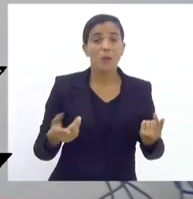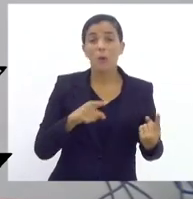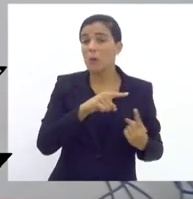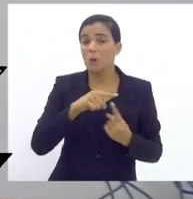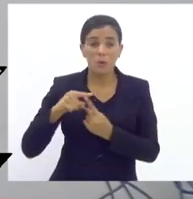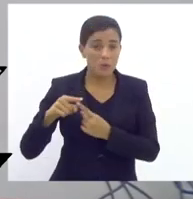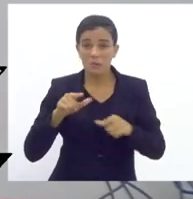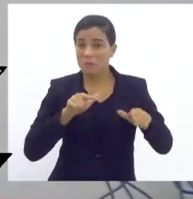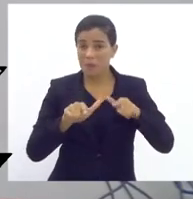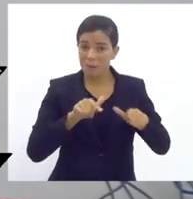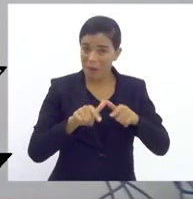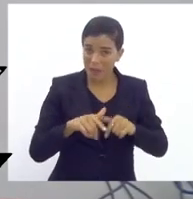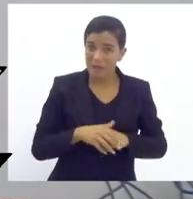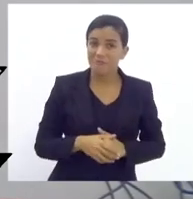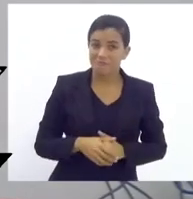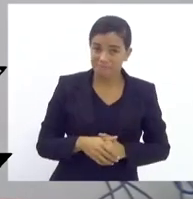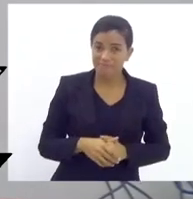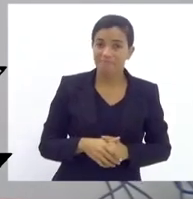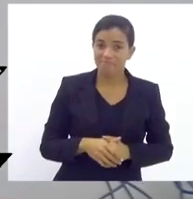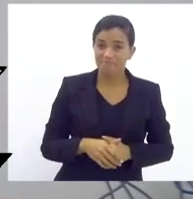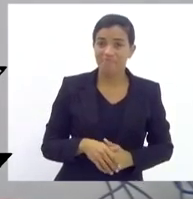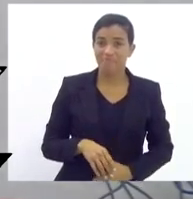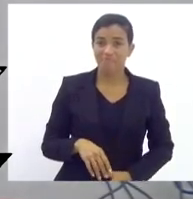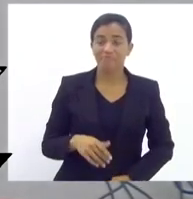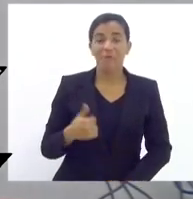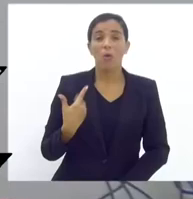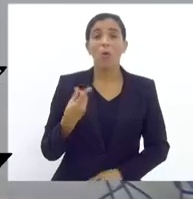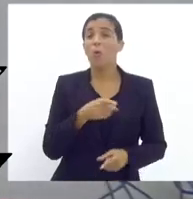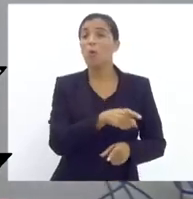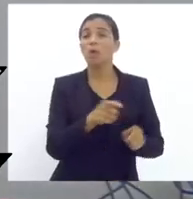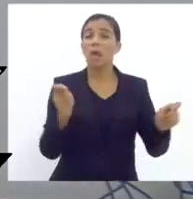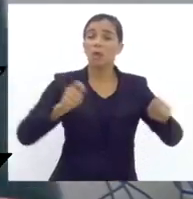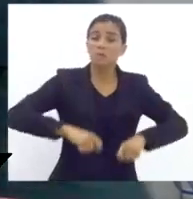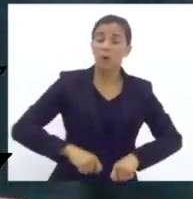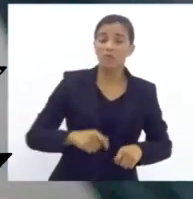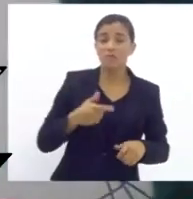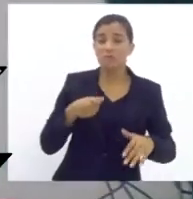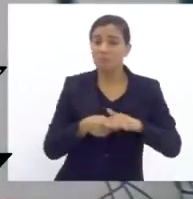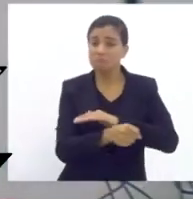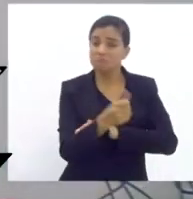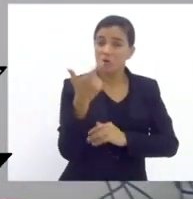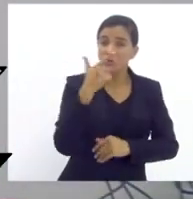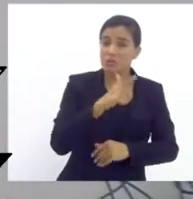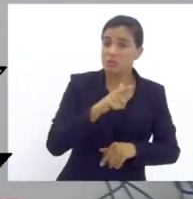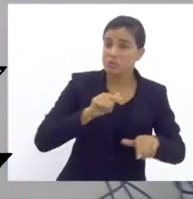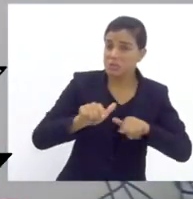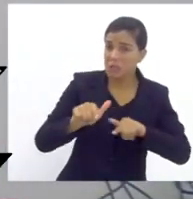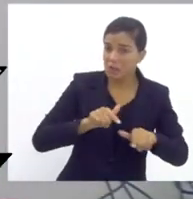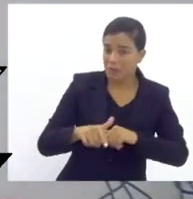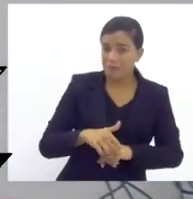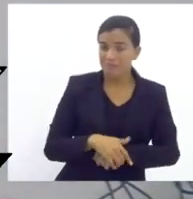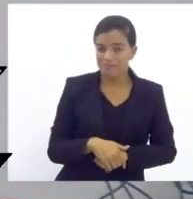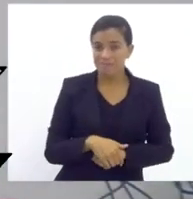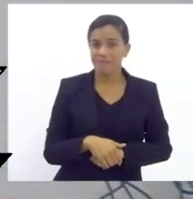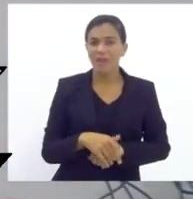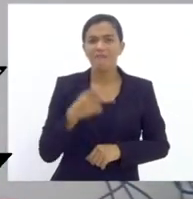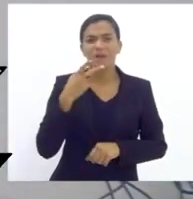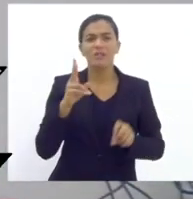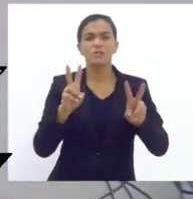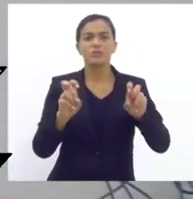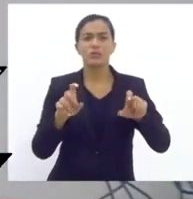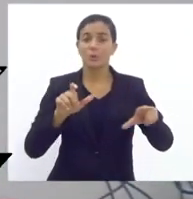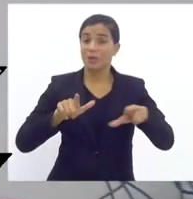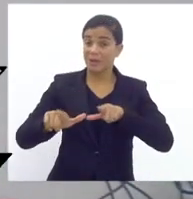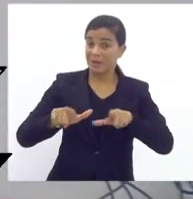trabalho como ele pode fazer para acessar esse trabalho quando a gente tá falando do trabalho